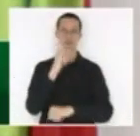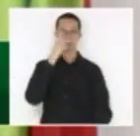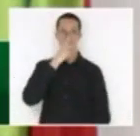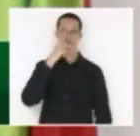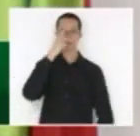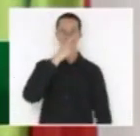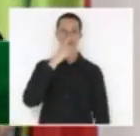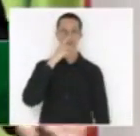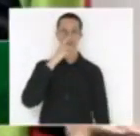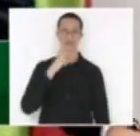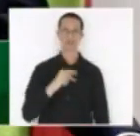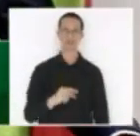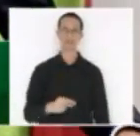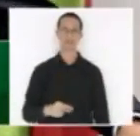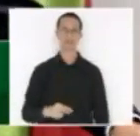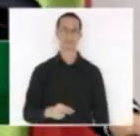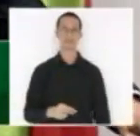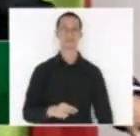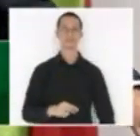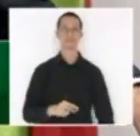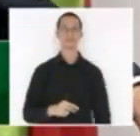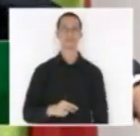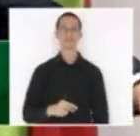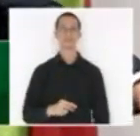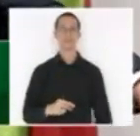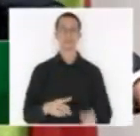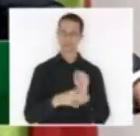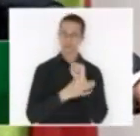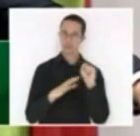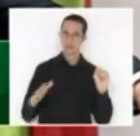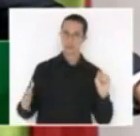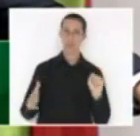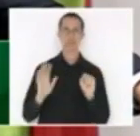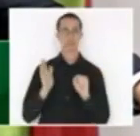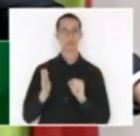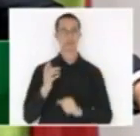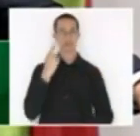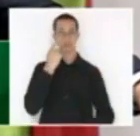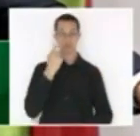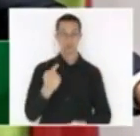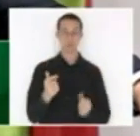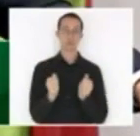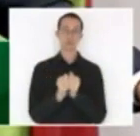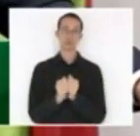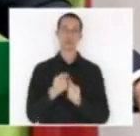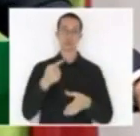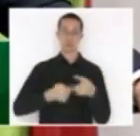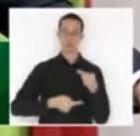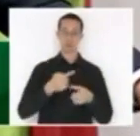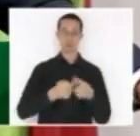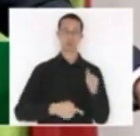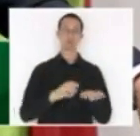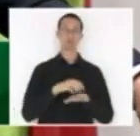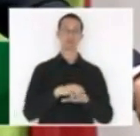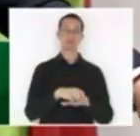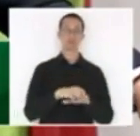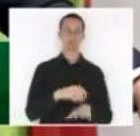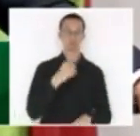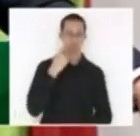Carlos e São José, percorreram juntamente com a Comissão de Transporte e Desenvolvimento Urbano. É